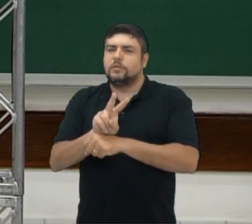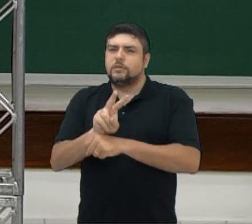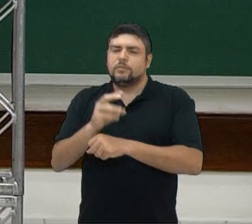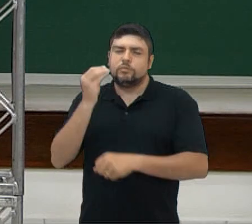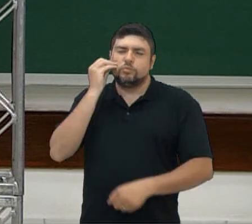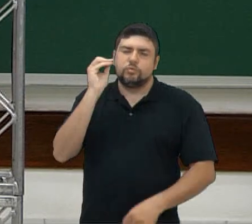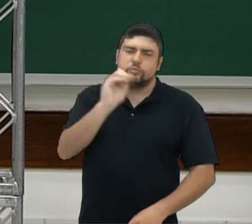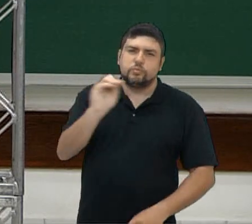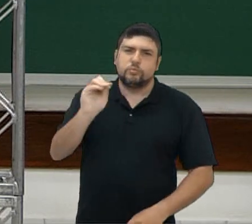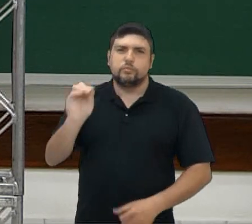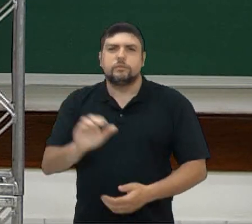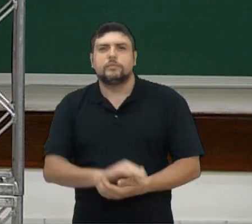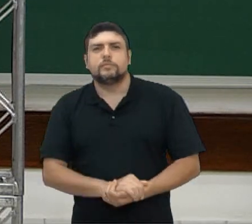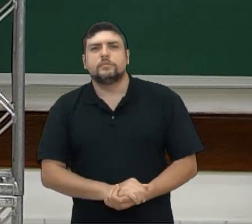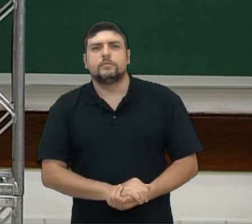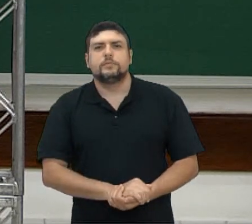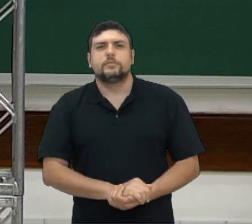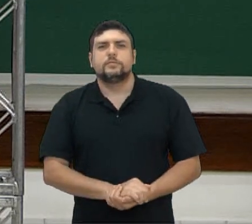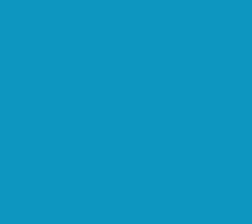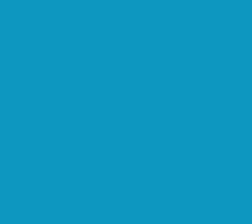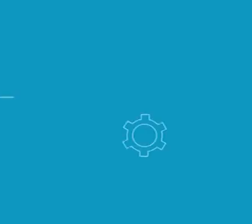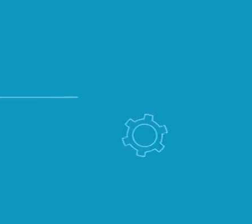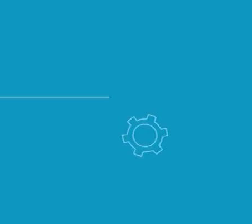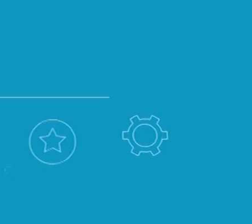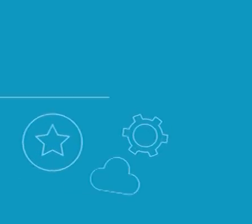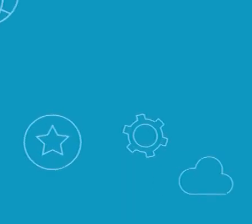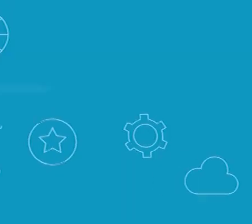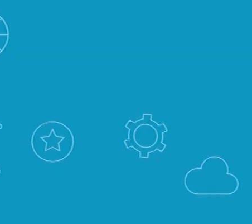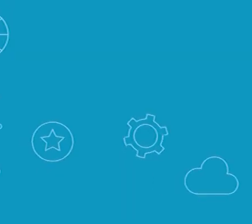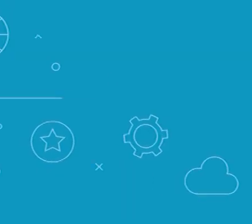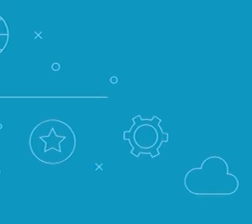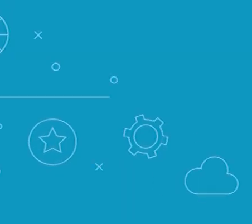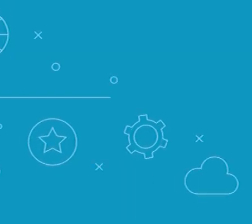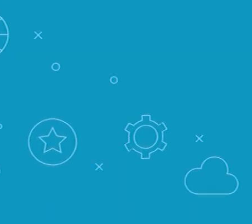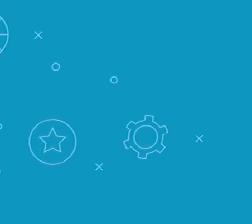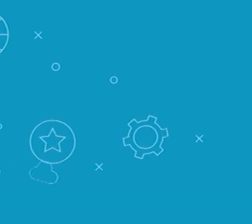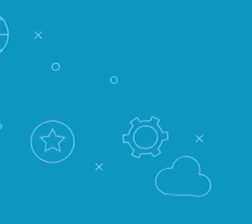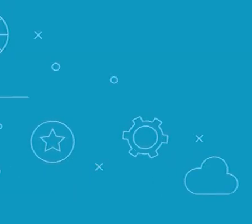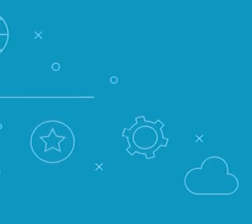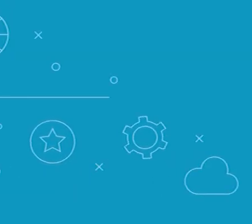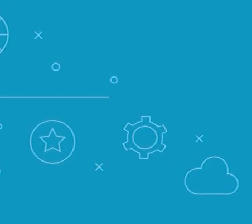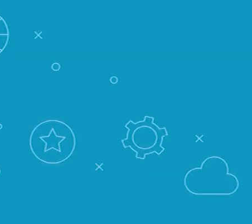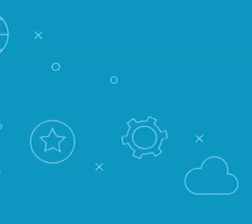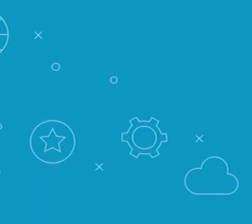beijos.